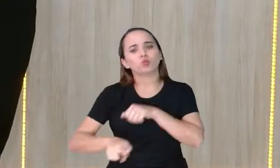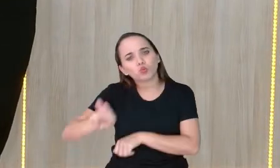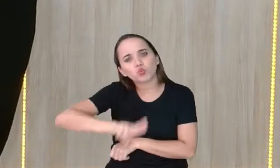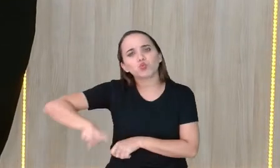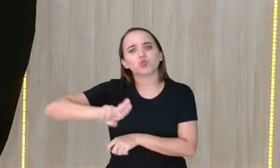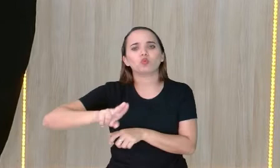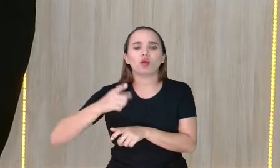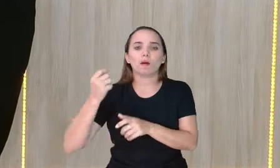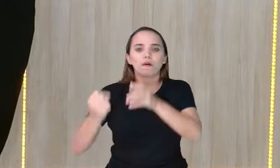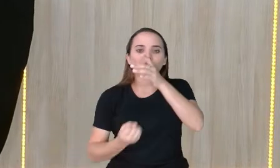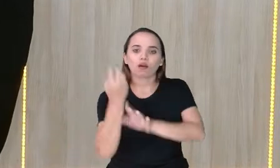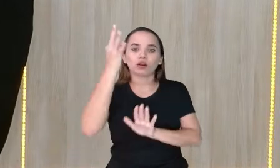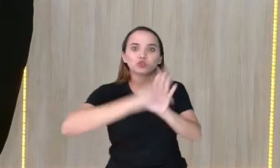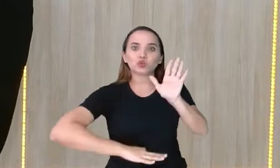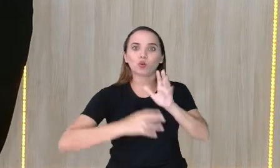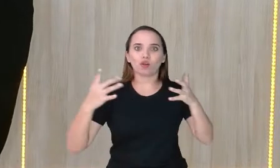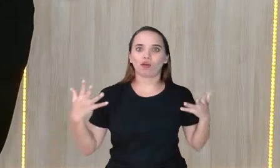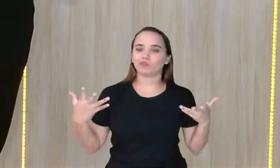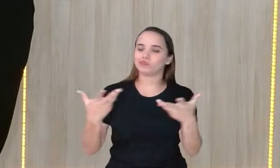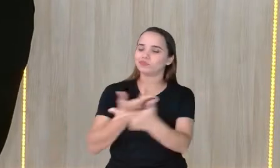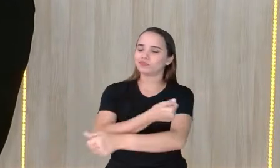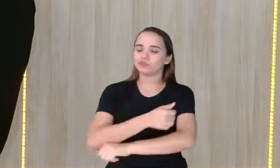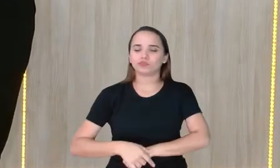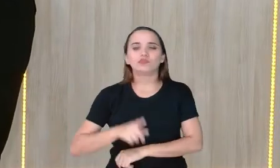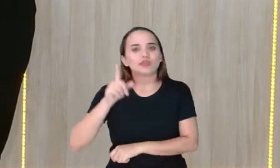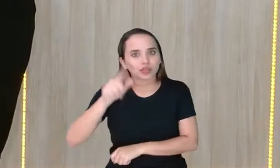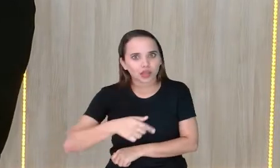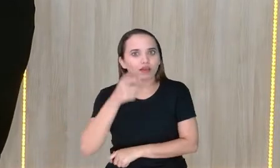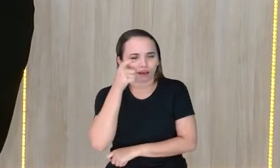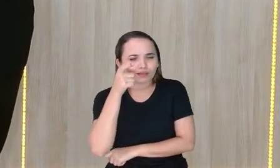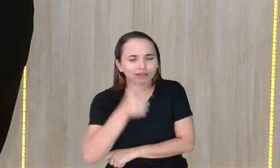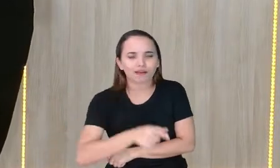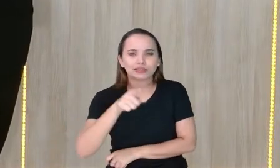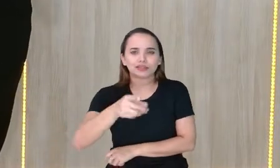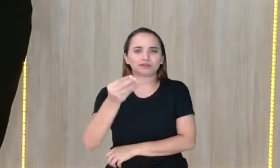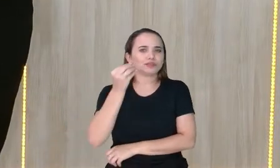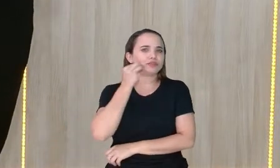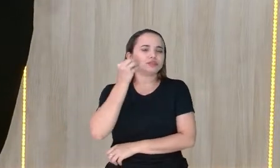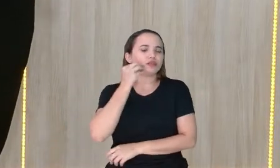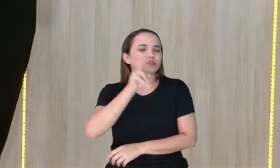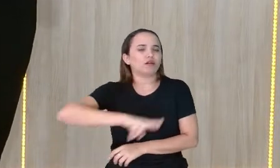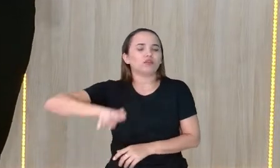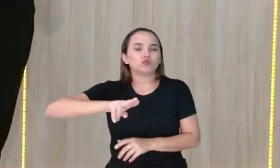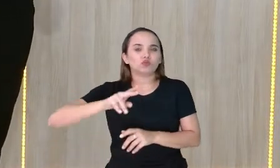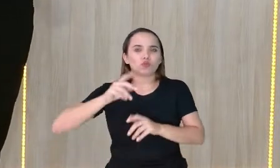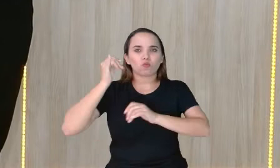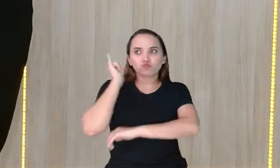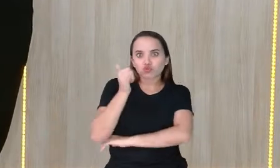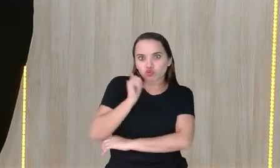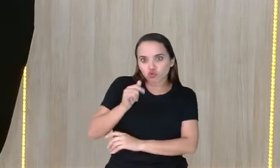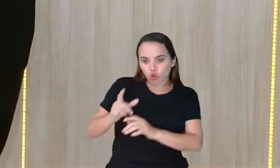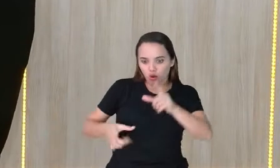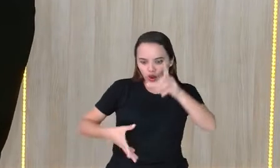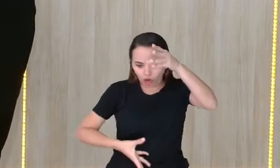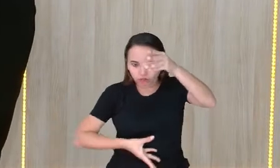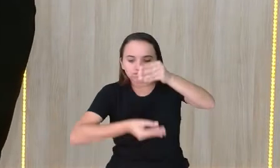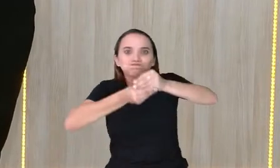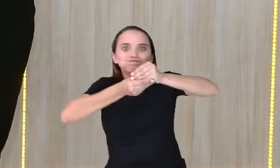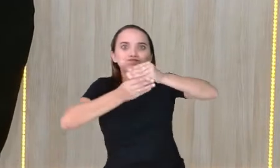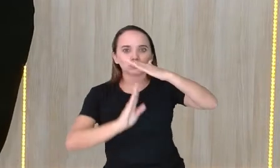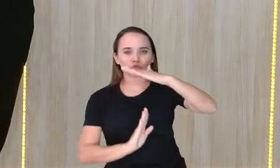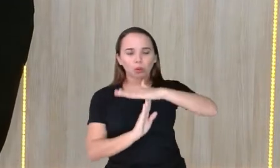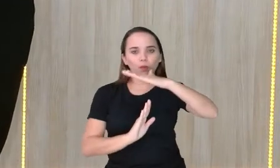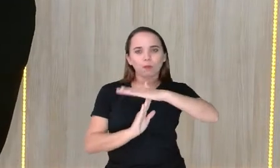interessante. Você tentar escrever uma história inteira usando 300 caracteres, 140 caracteres, 4